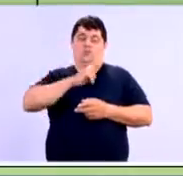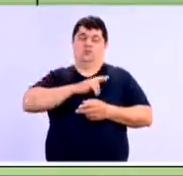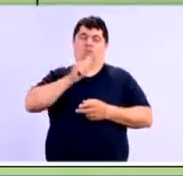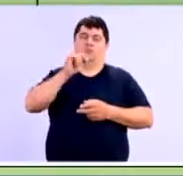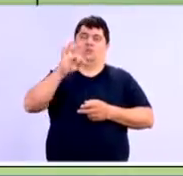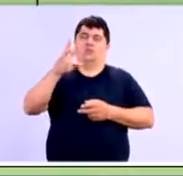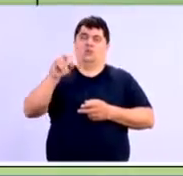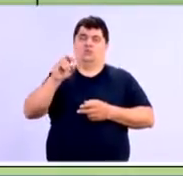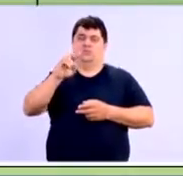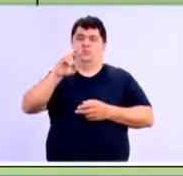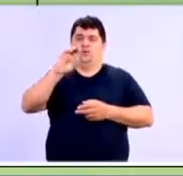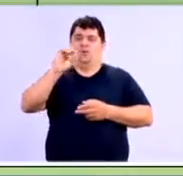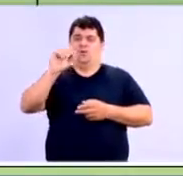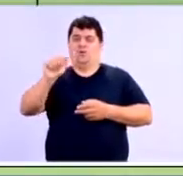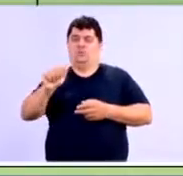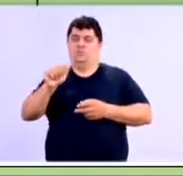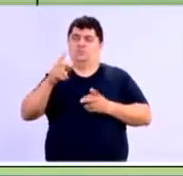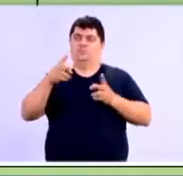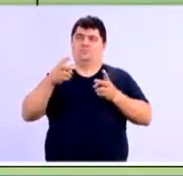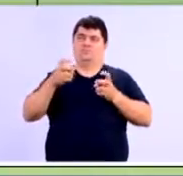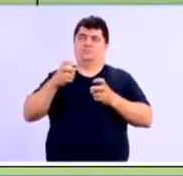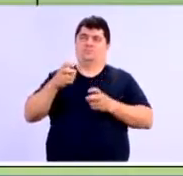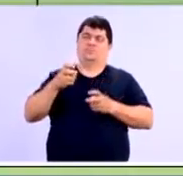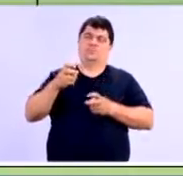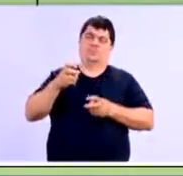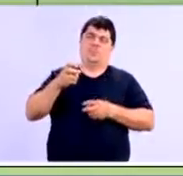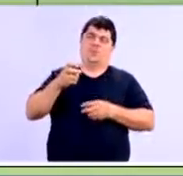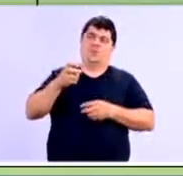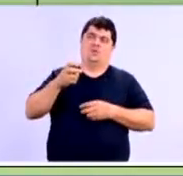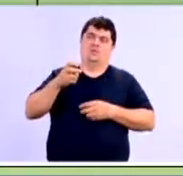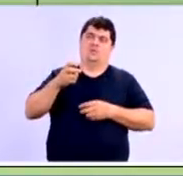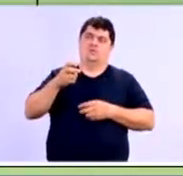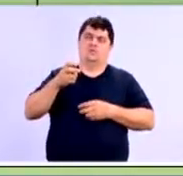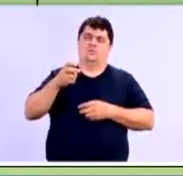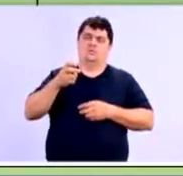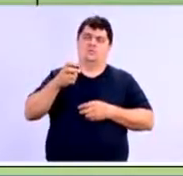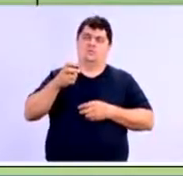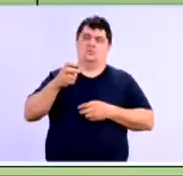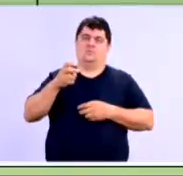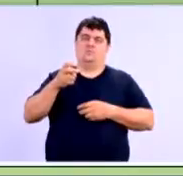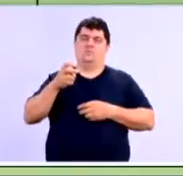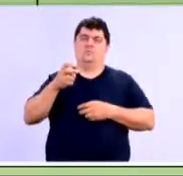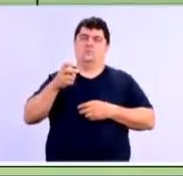né? É igual. É o quê? É igual ao